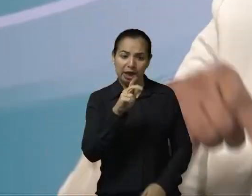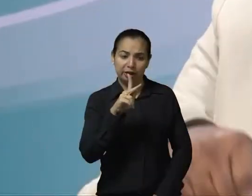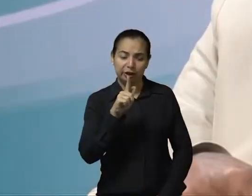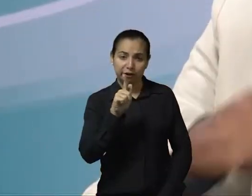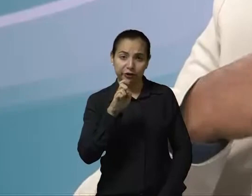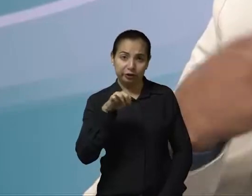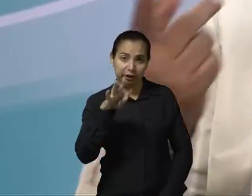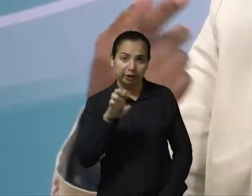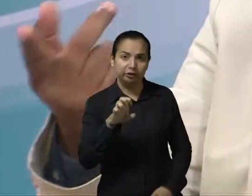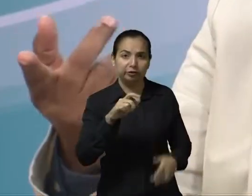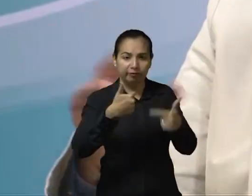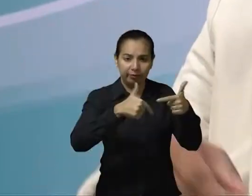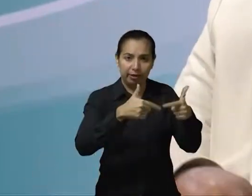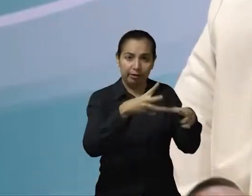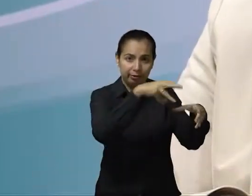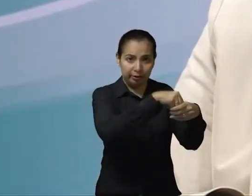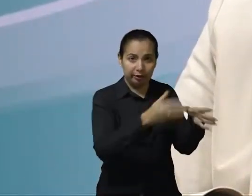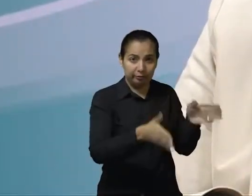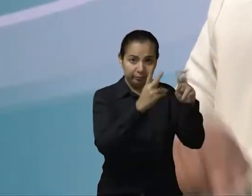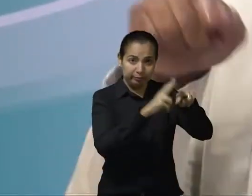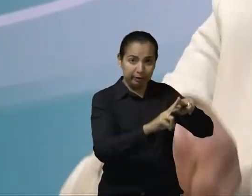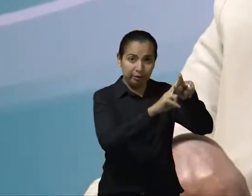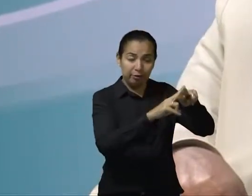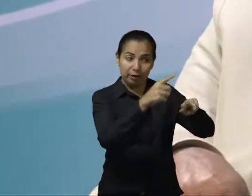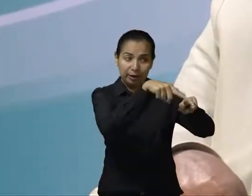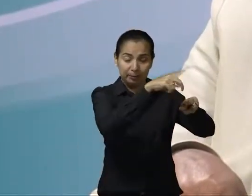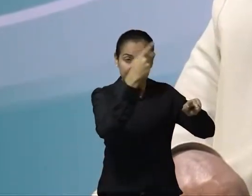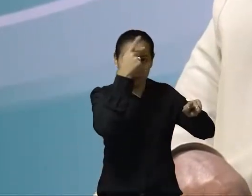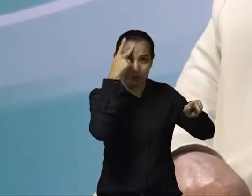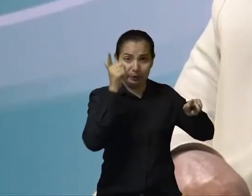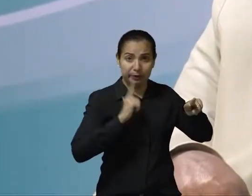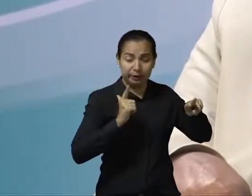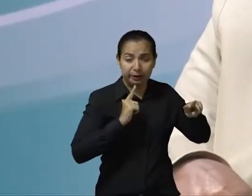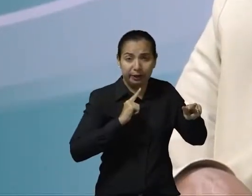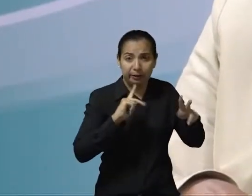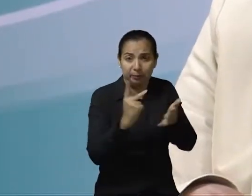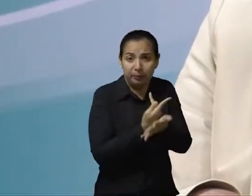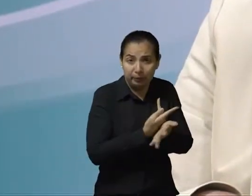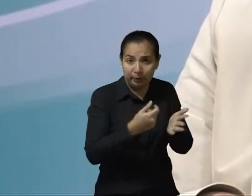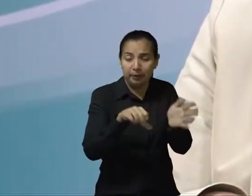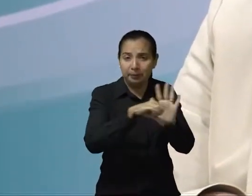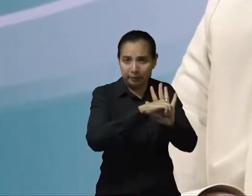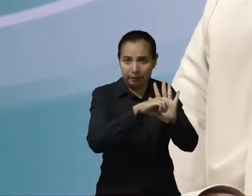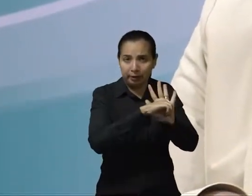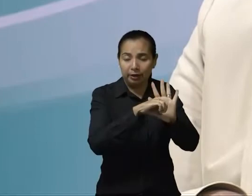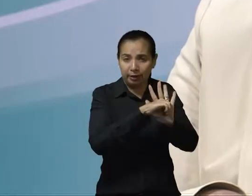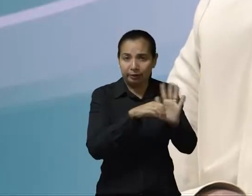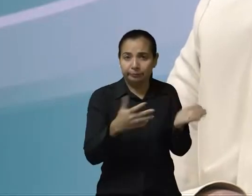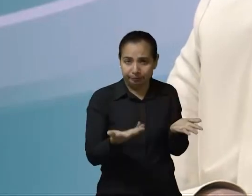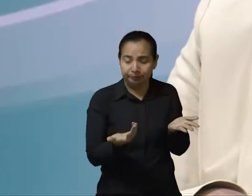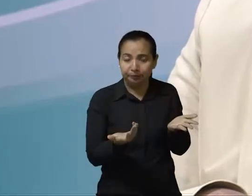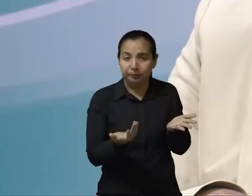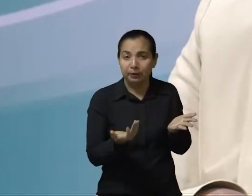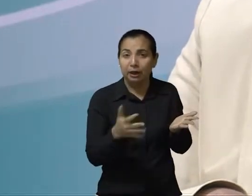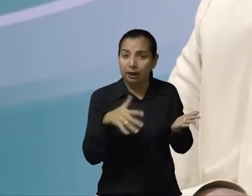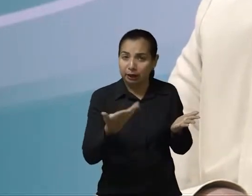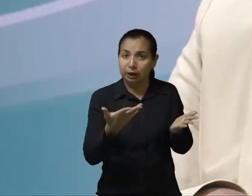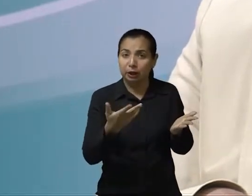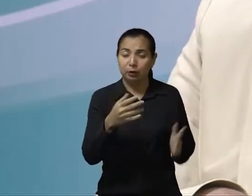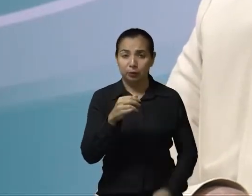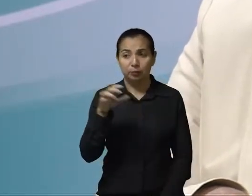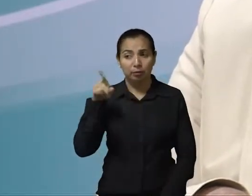sempre, enquanto o estipulado pela sentença, é o agente penitenciário, segurança penitenciária. Então o policial lá